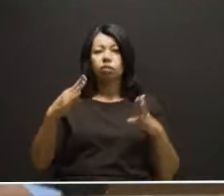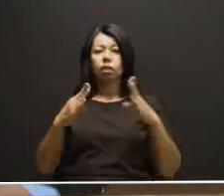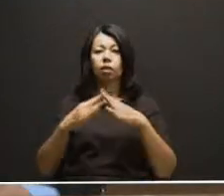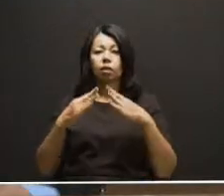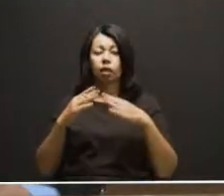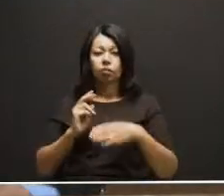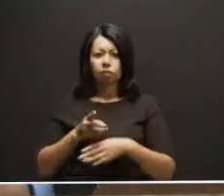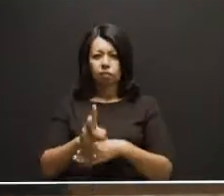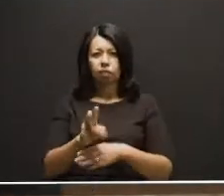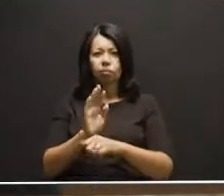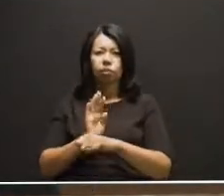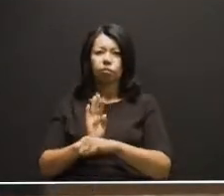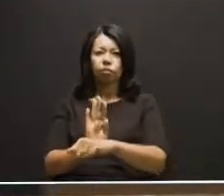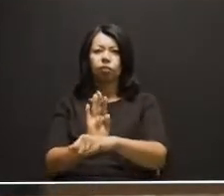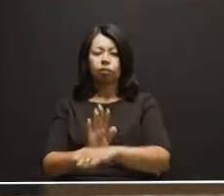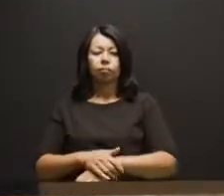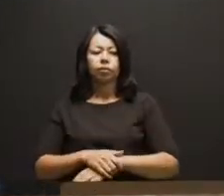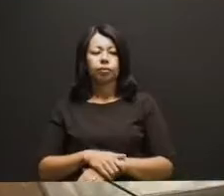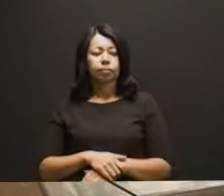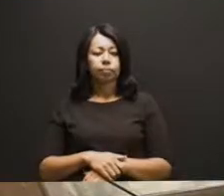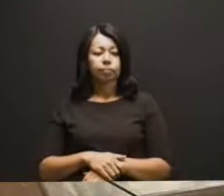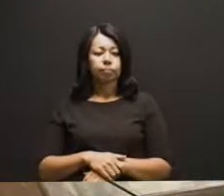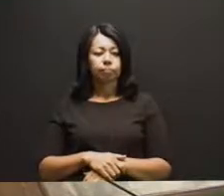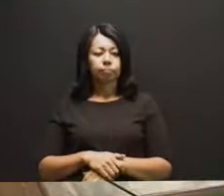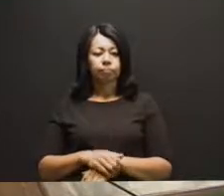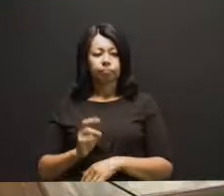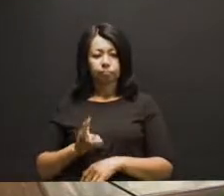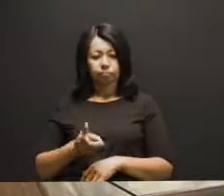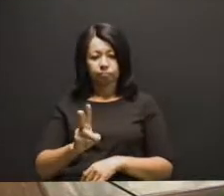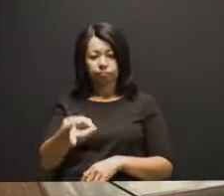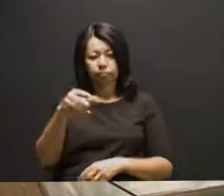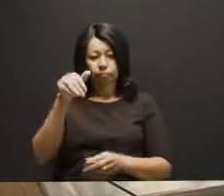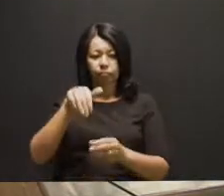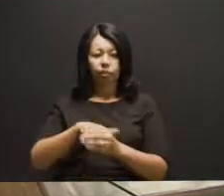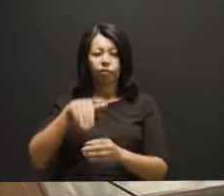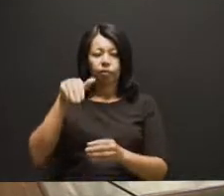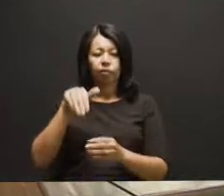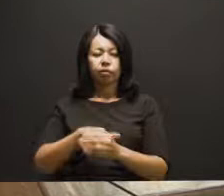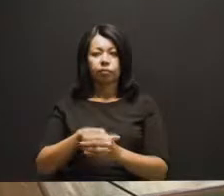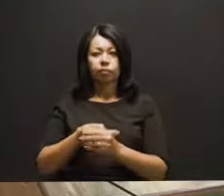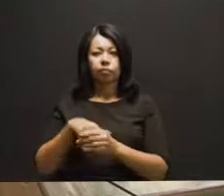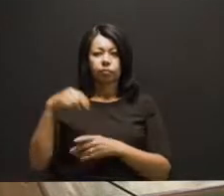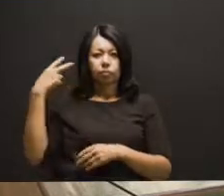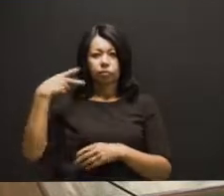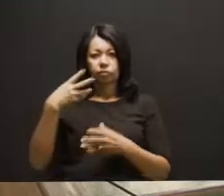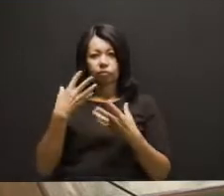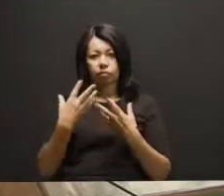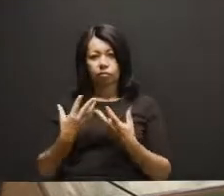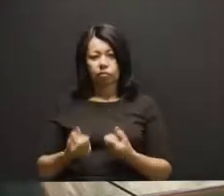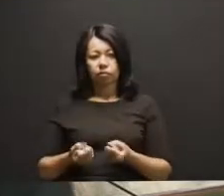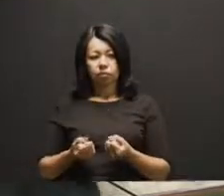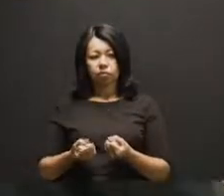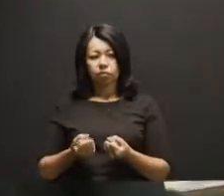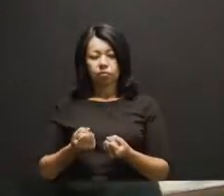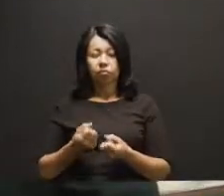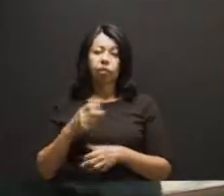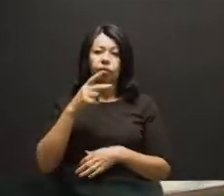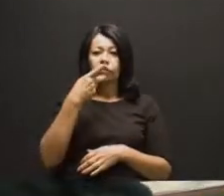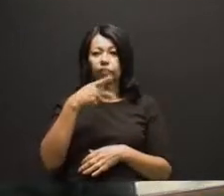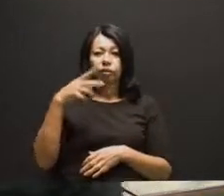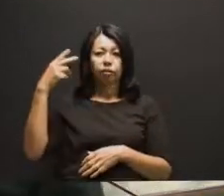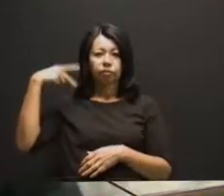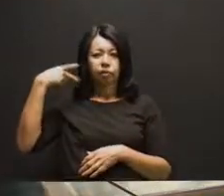em ajudá los é só isso o presidente continua em votação os vereadores que forem para a palavra do raphael